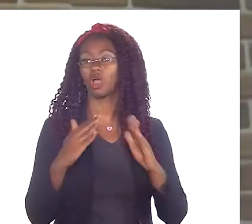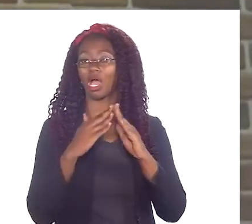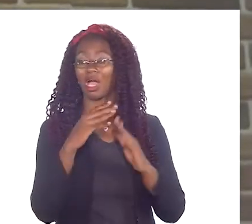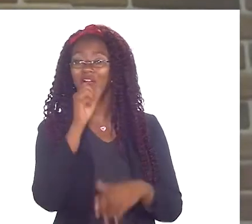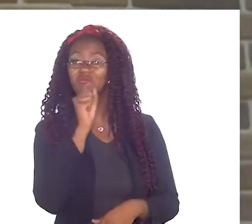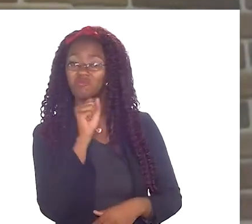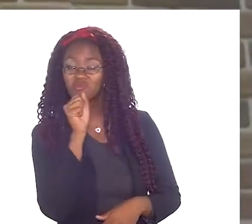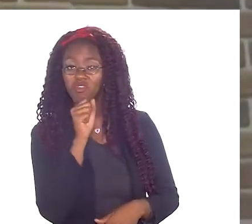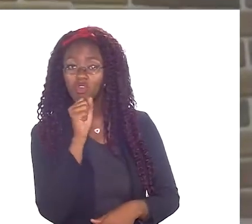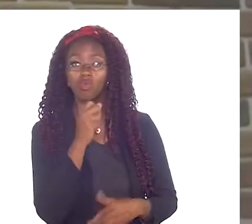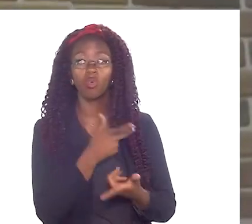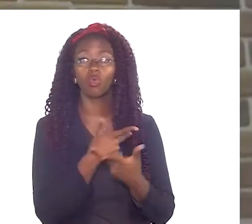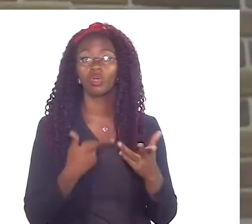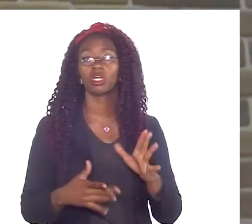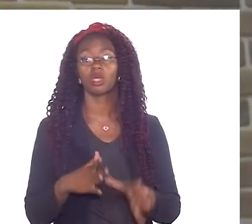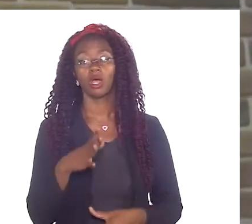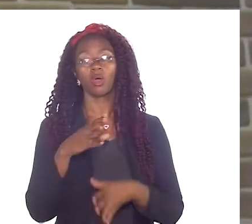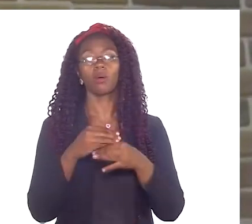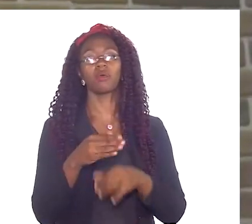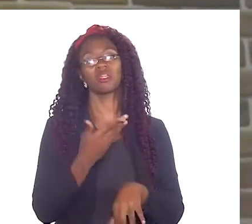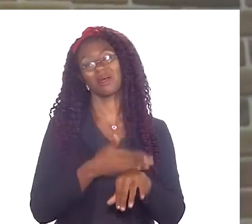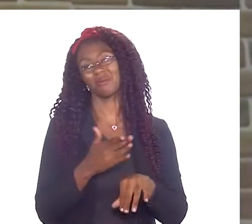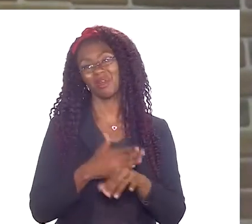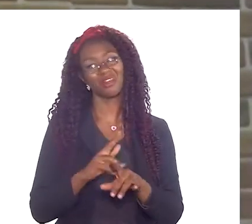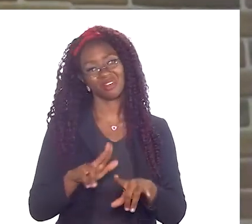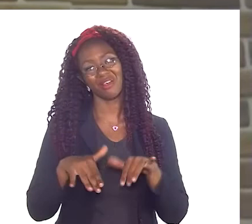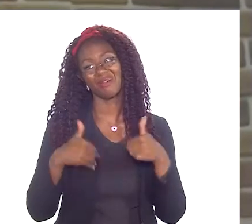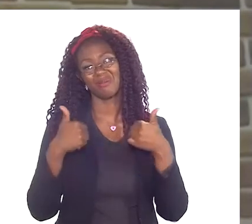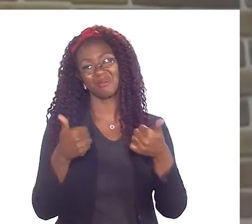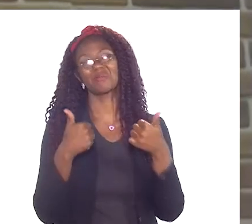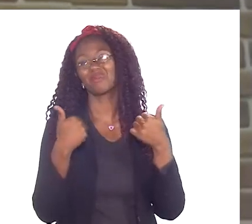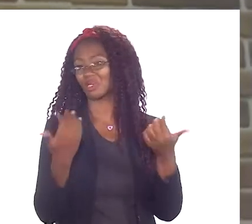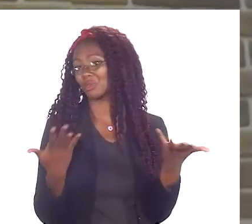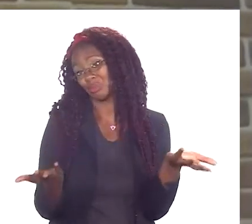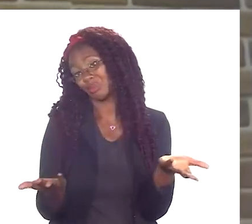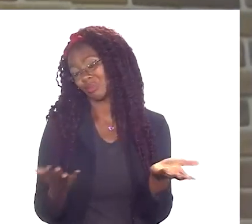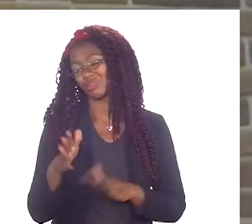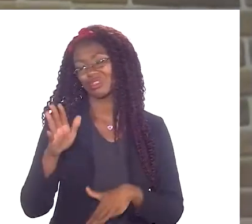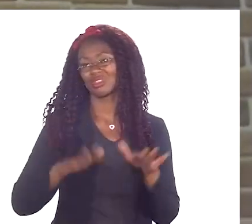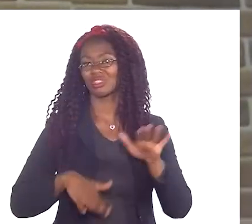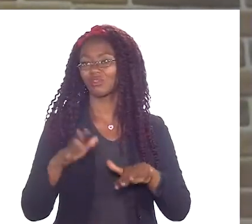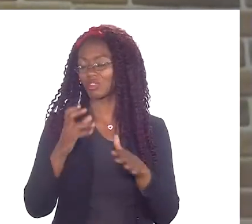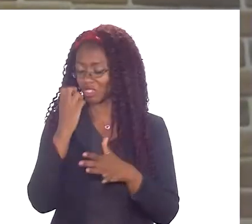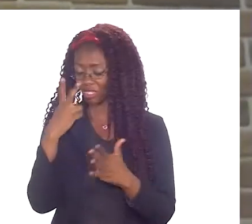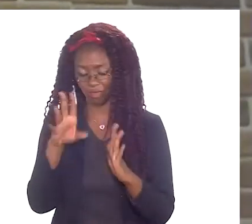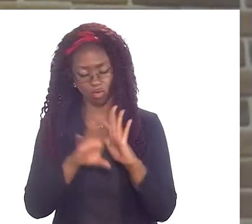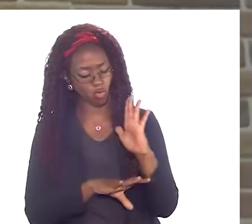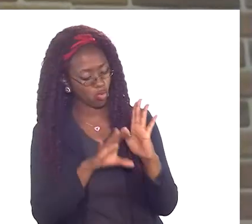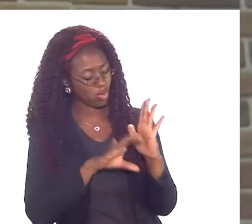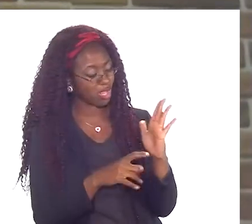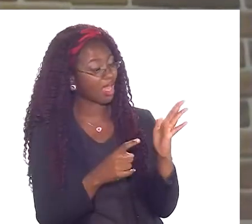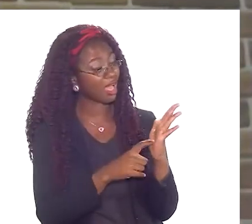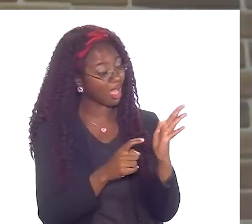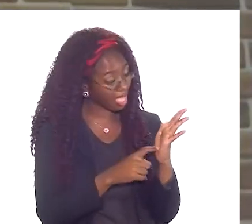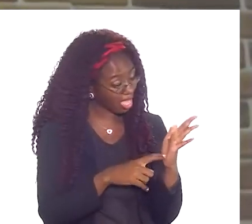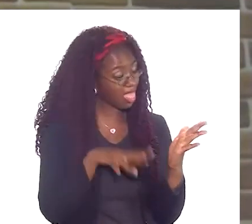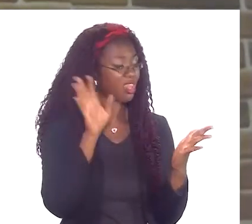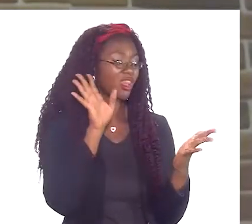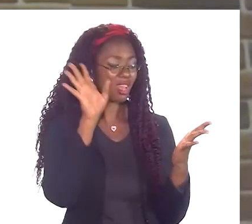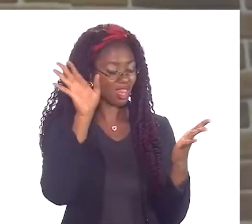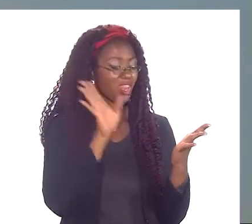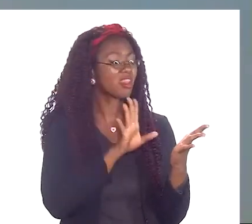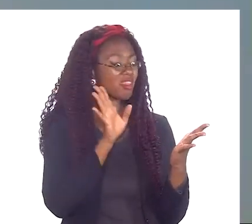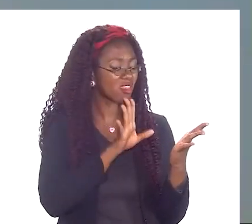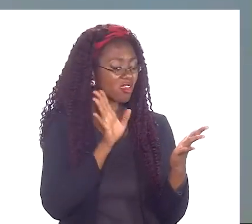um asilo, algo que te traga na prática, e aí você vai somar mais, que é o soft skill. De repente lá a Letícia, ela vai olhar o currículo e falar: poxa, legal,